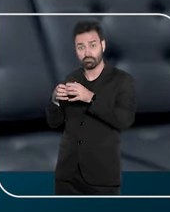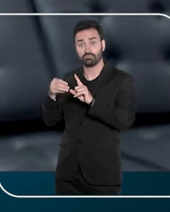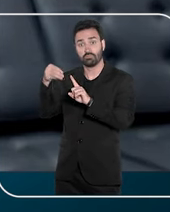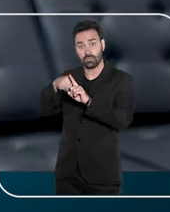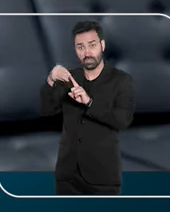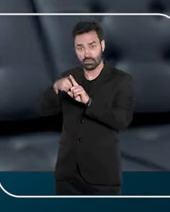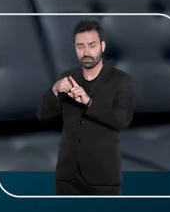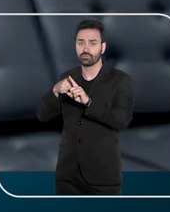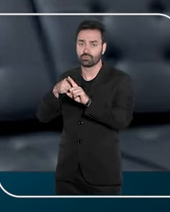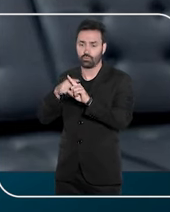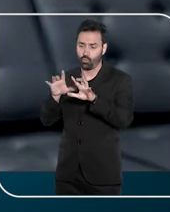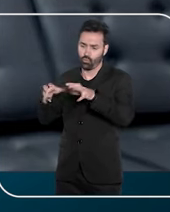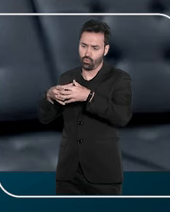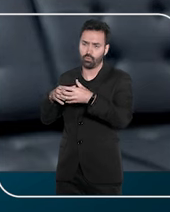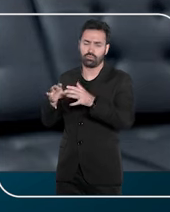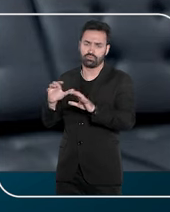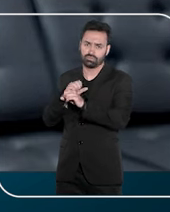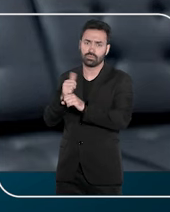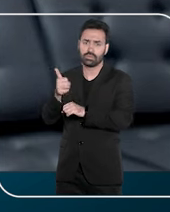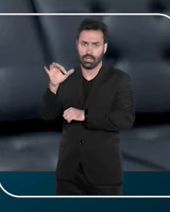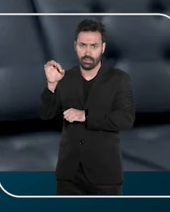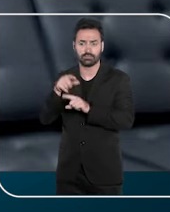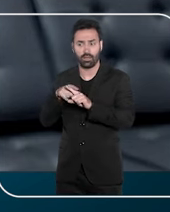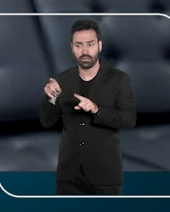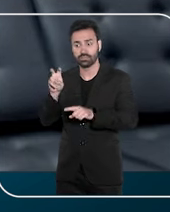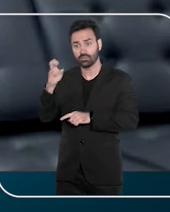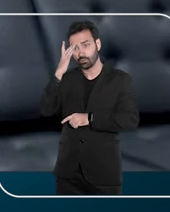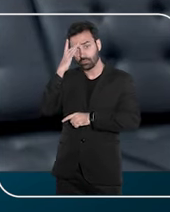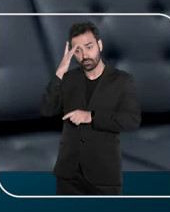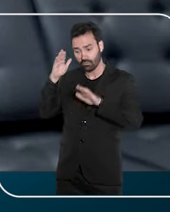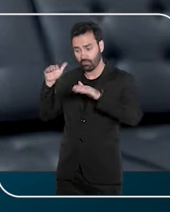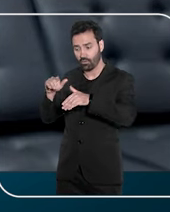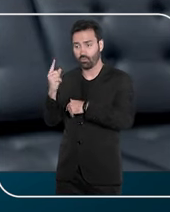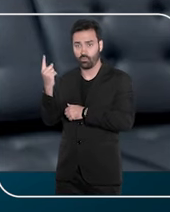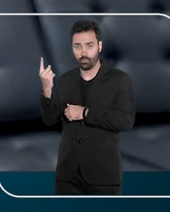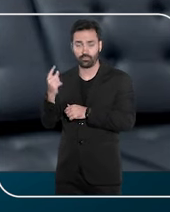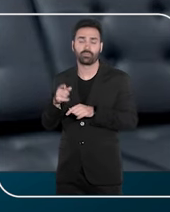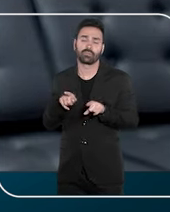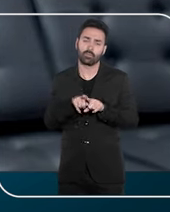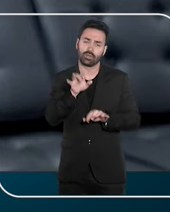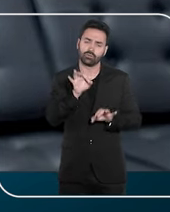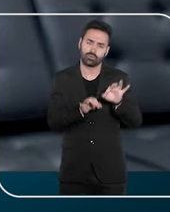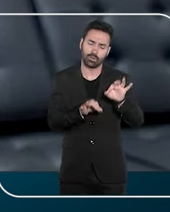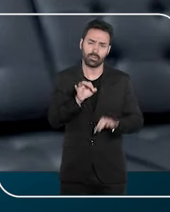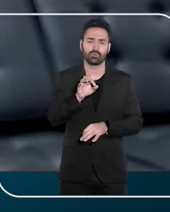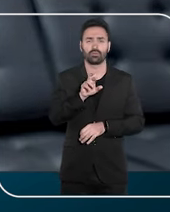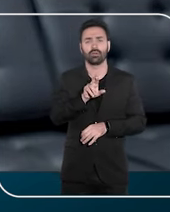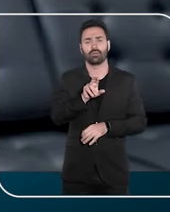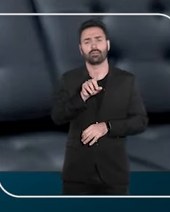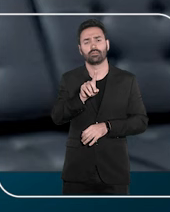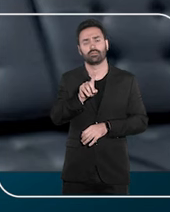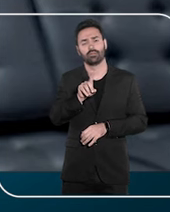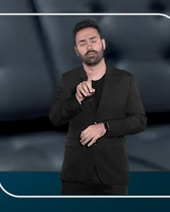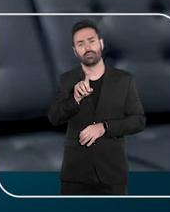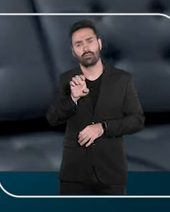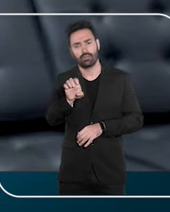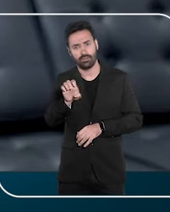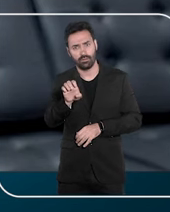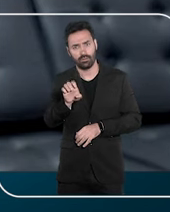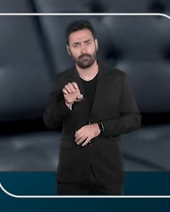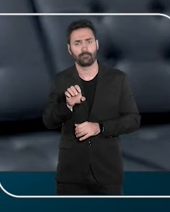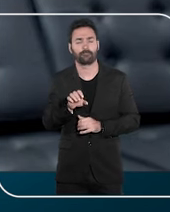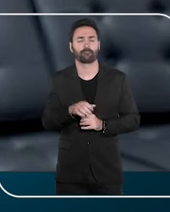tribunais a também, por exemplo, no julgamento de IRDRs, né? Incidente de resolução de demandas